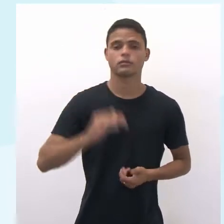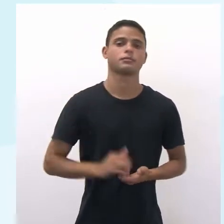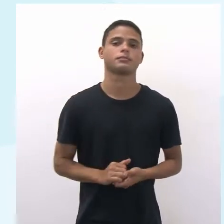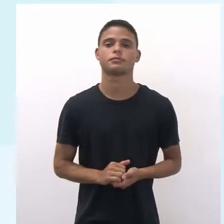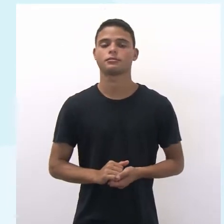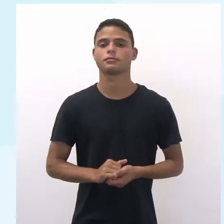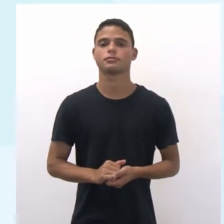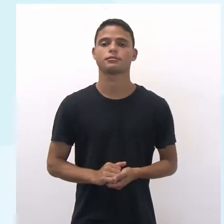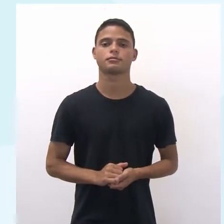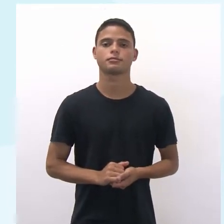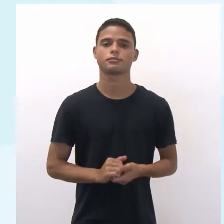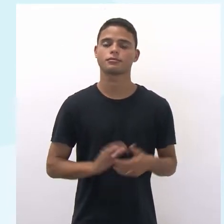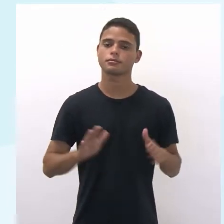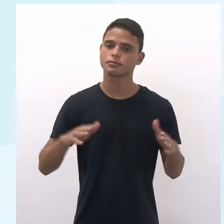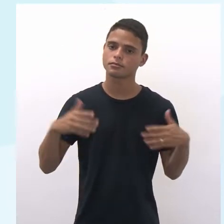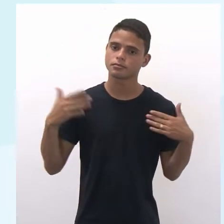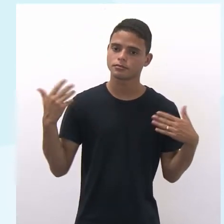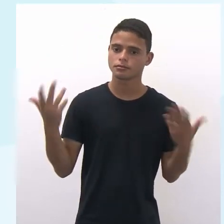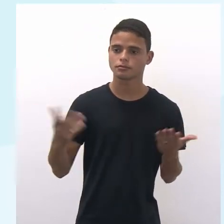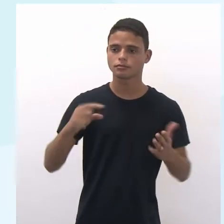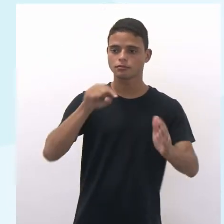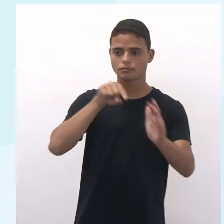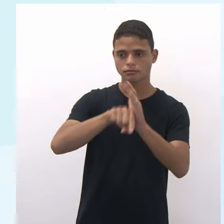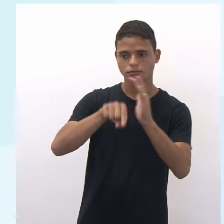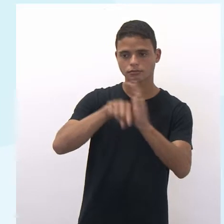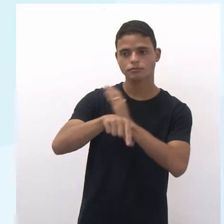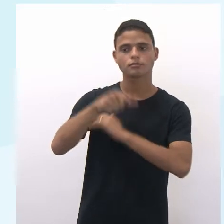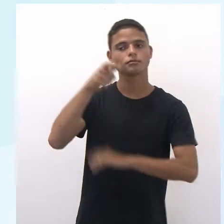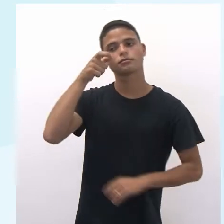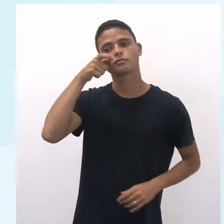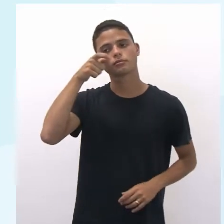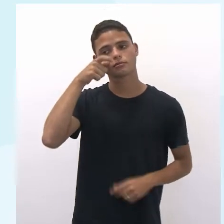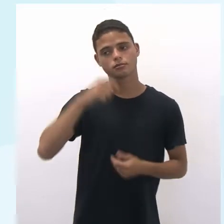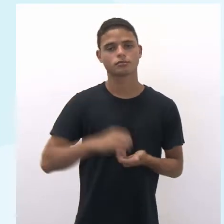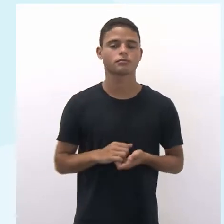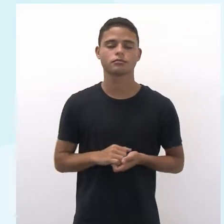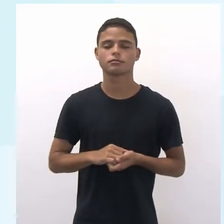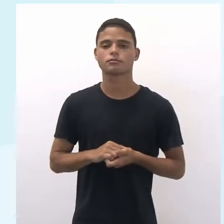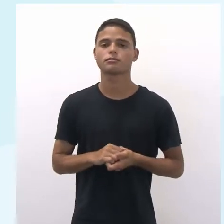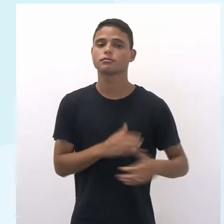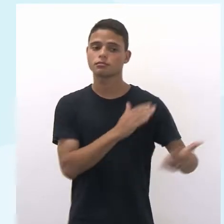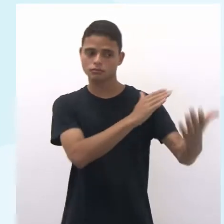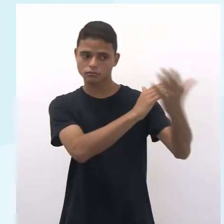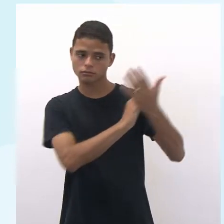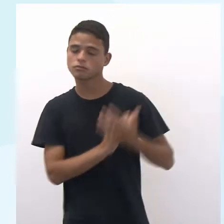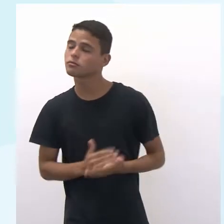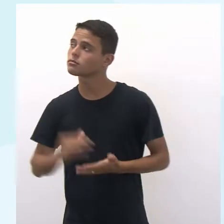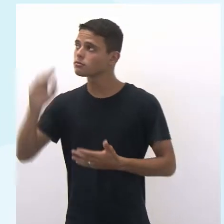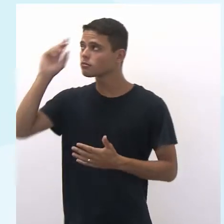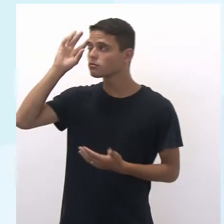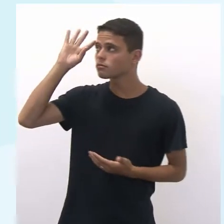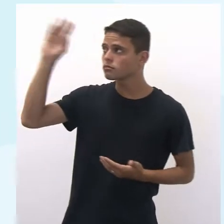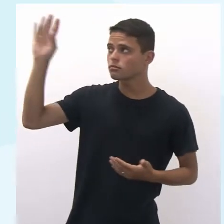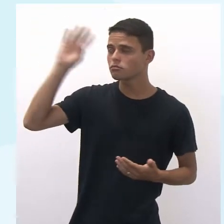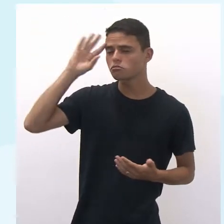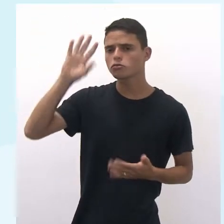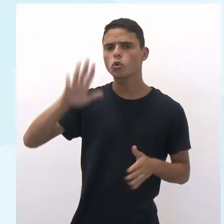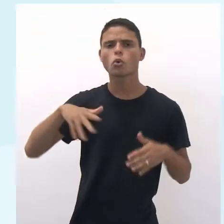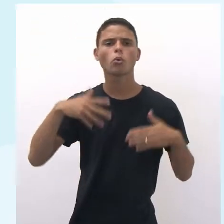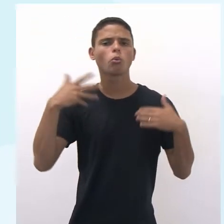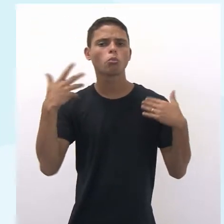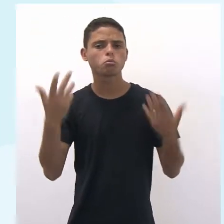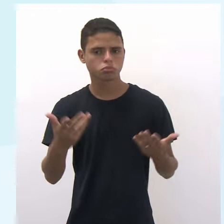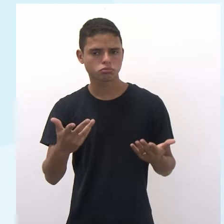conteúdo? Então, é uma pesquisa interessantíssima, porque faz a gente refletir sobre quais recursos que